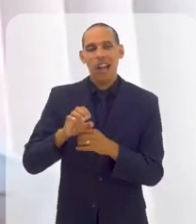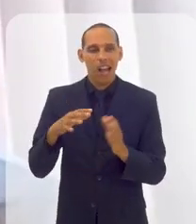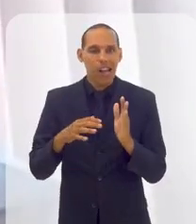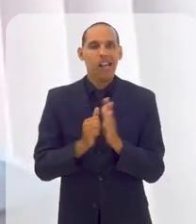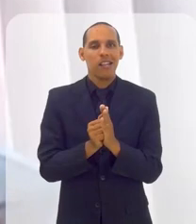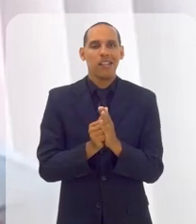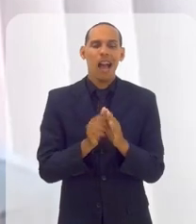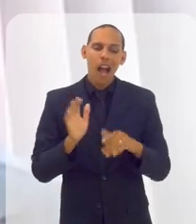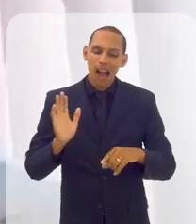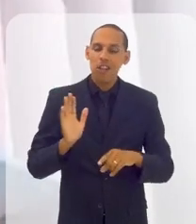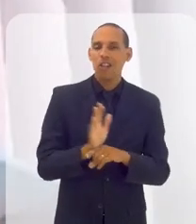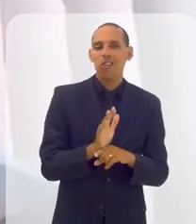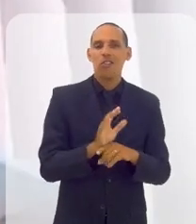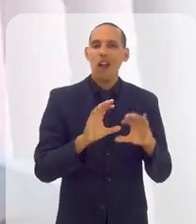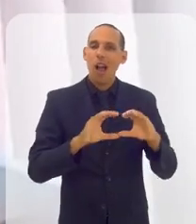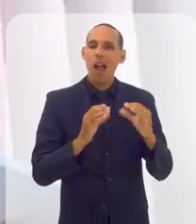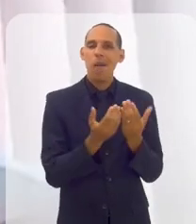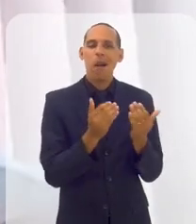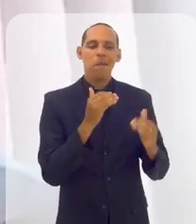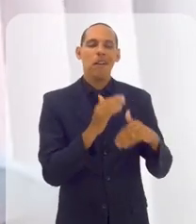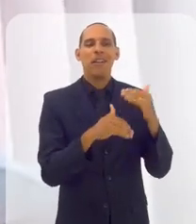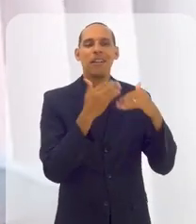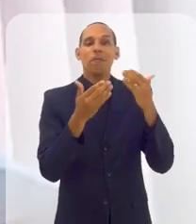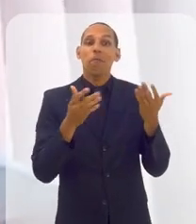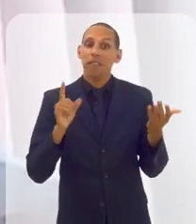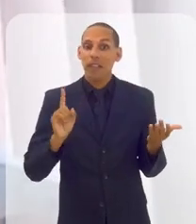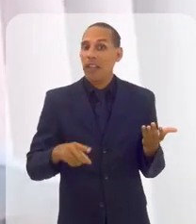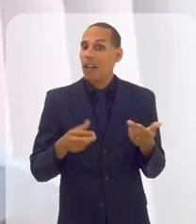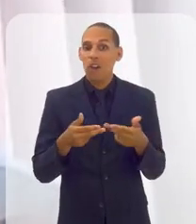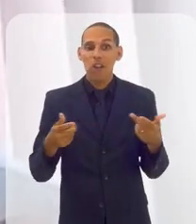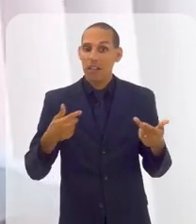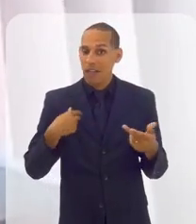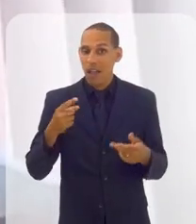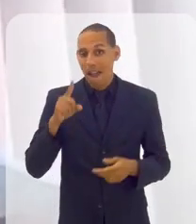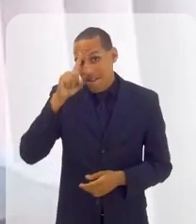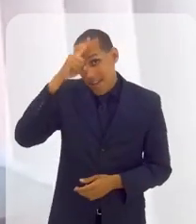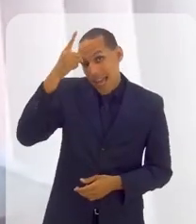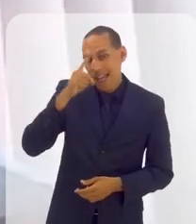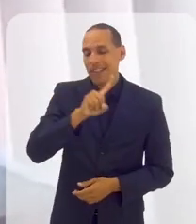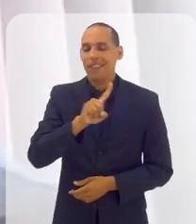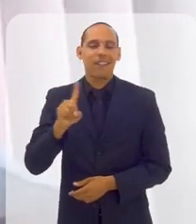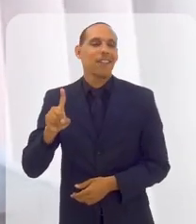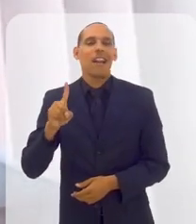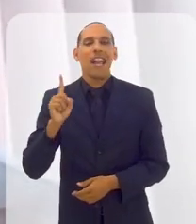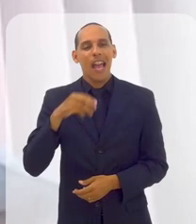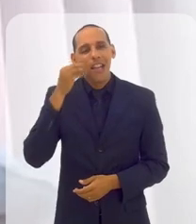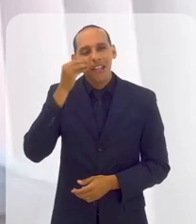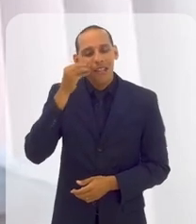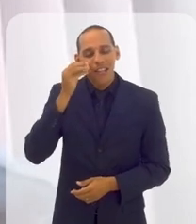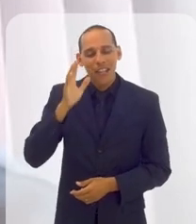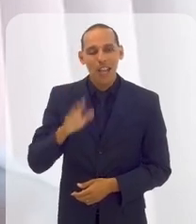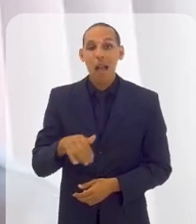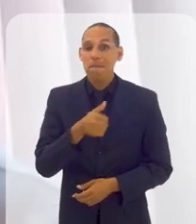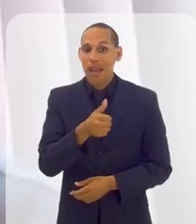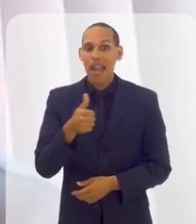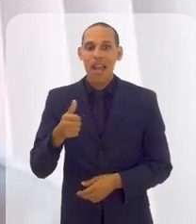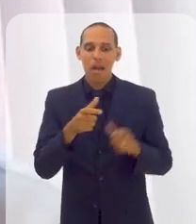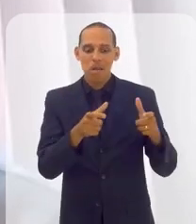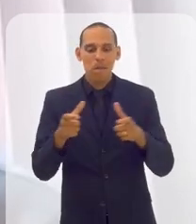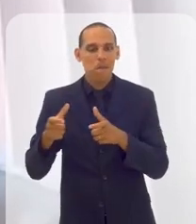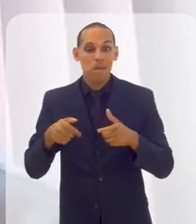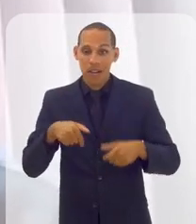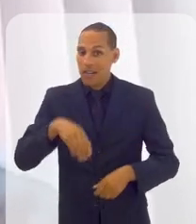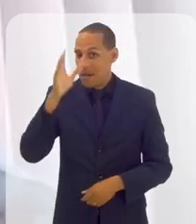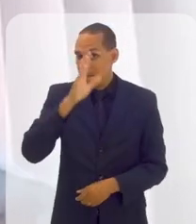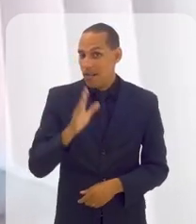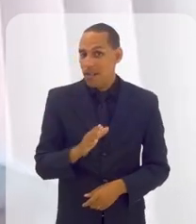Estado, podem ajudar no desenvolvimento dessas comunidades. Essa é uma coisa que eu não estou inventando a roda, não. É uma experiência que já deu certo em